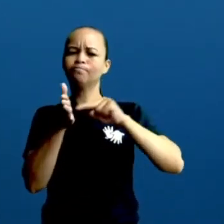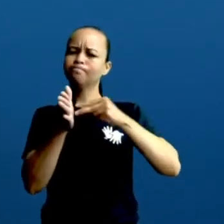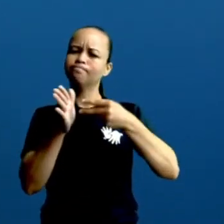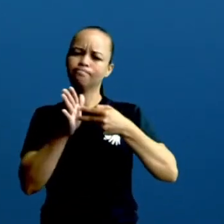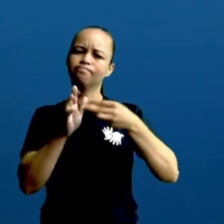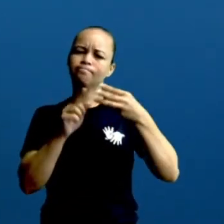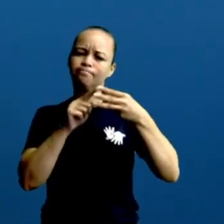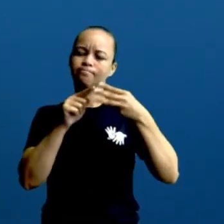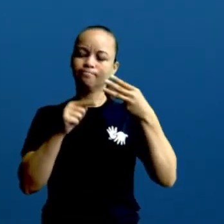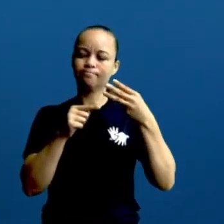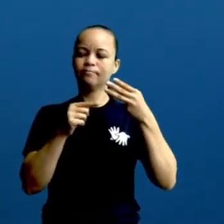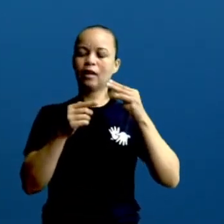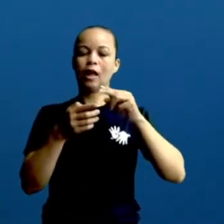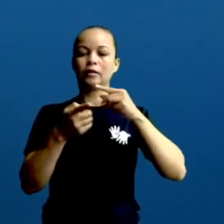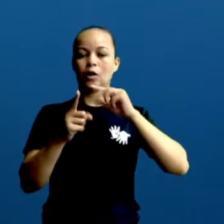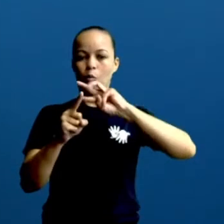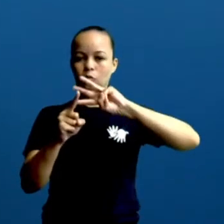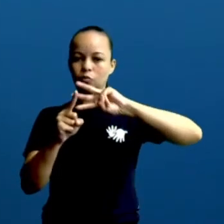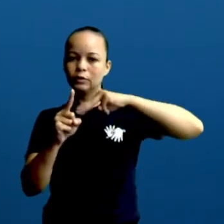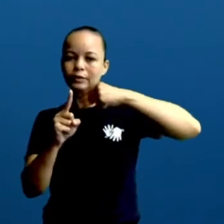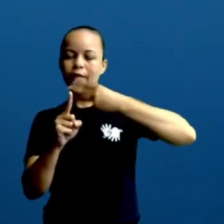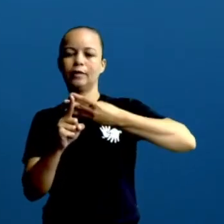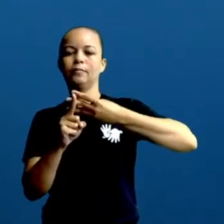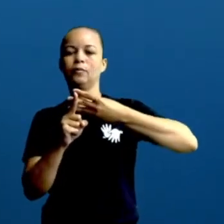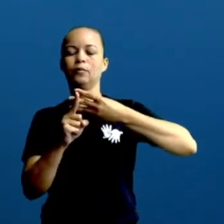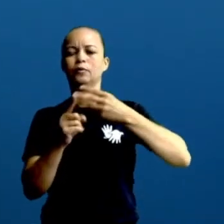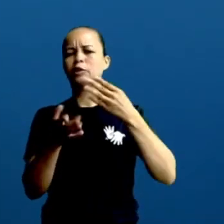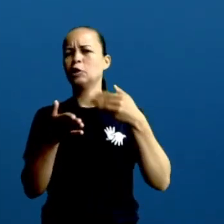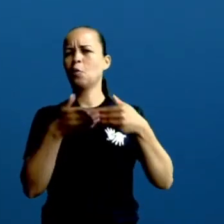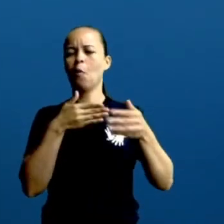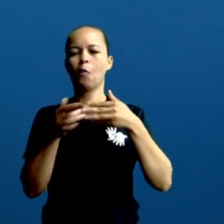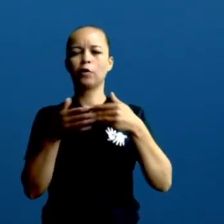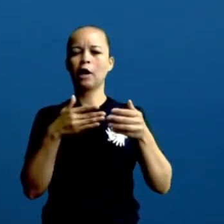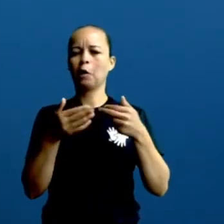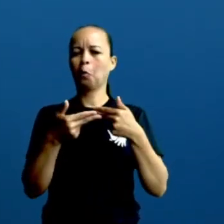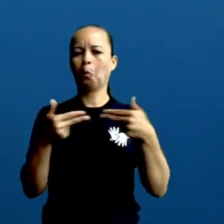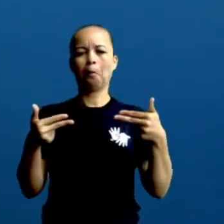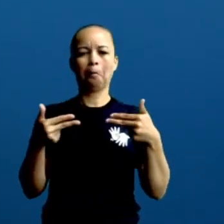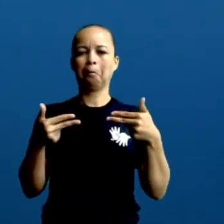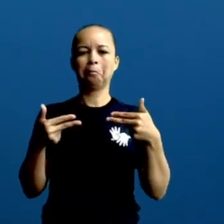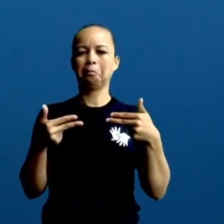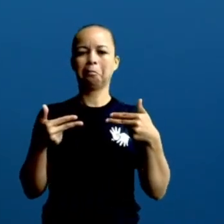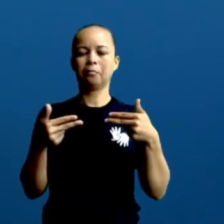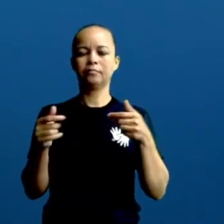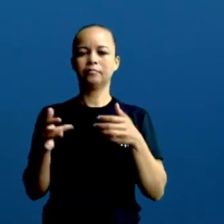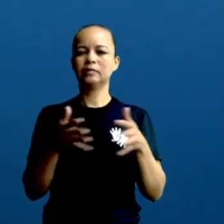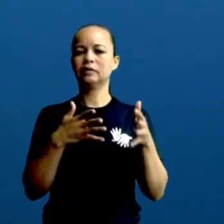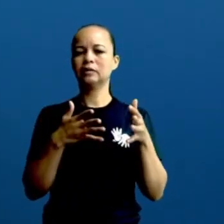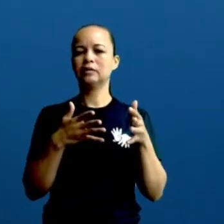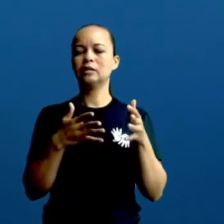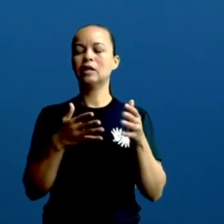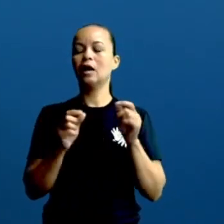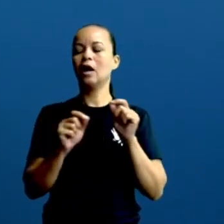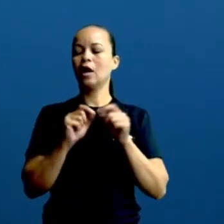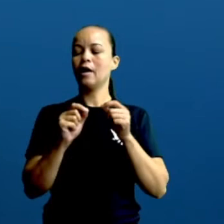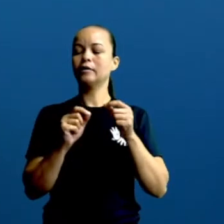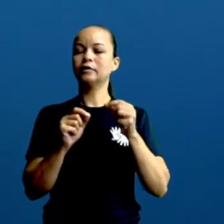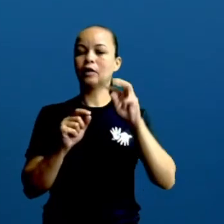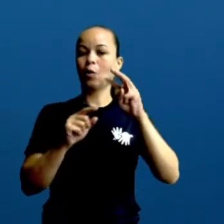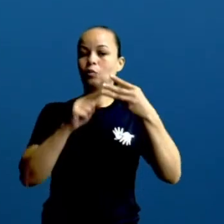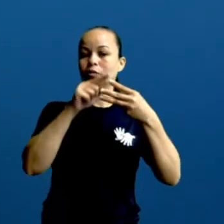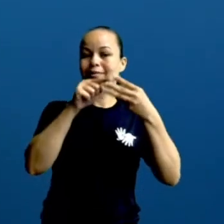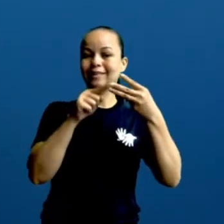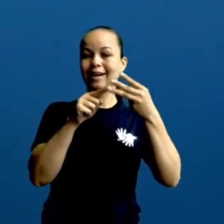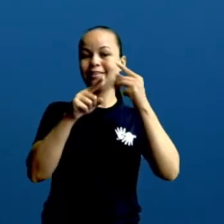então o triplo de alguma coisa é são três vezes eu quero aquele